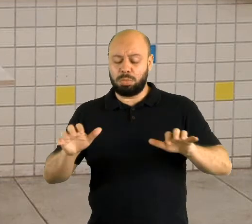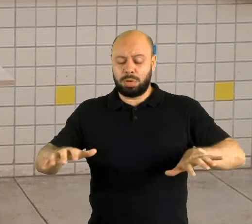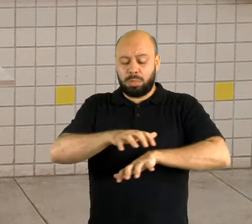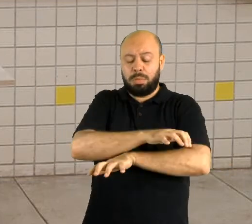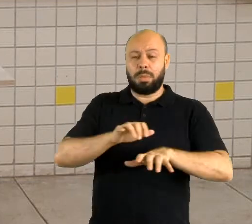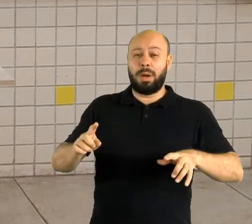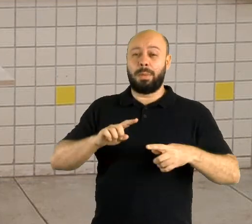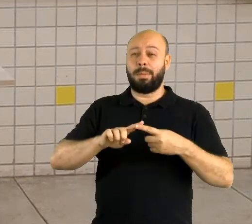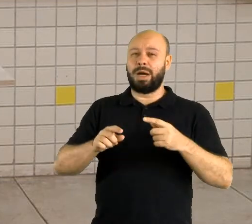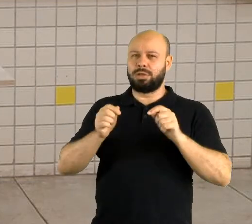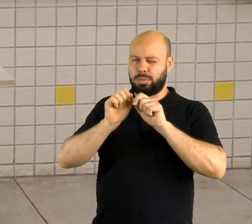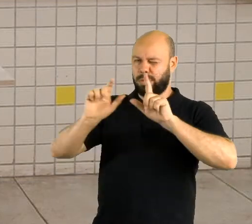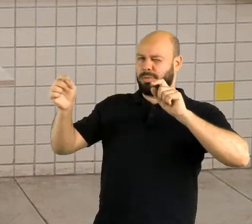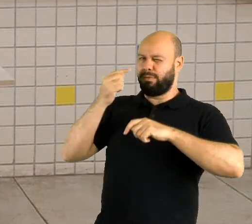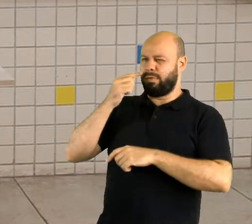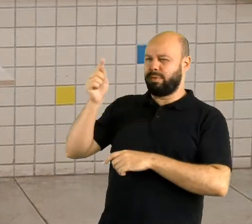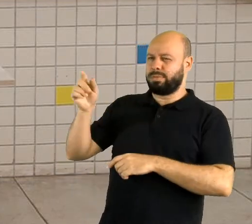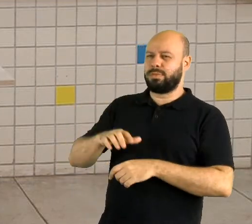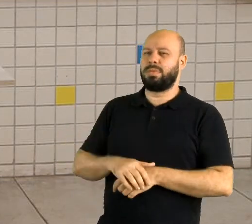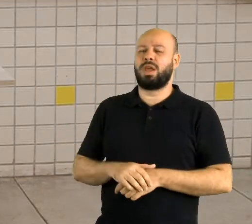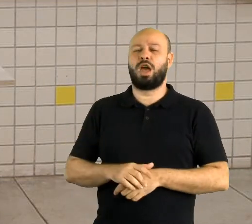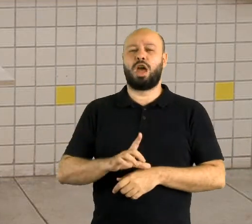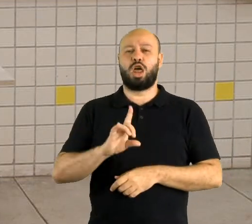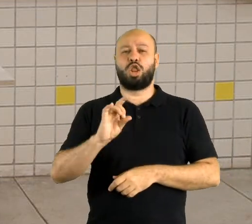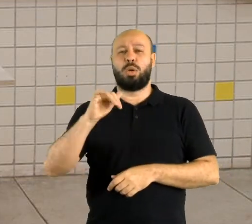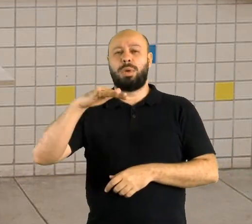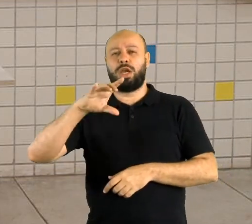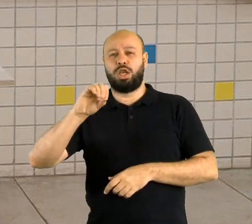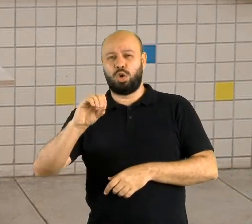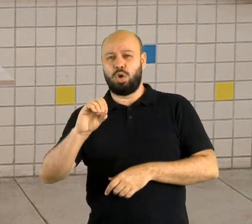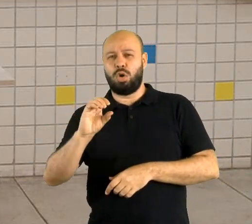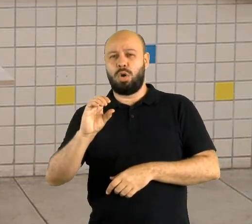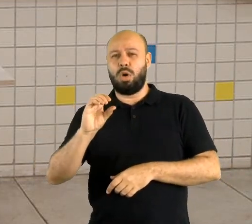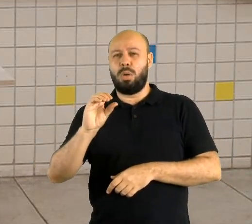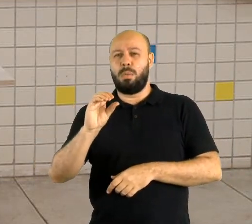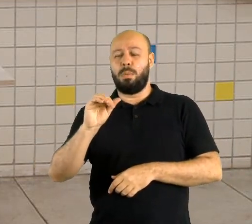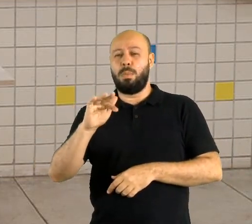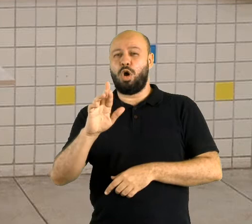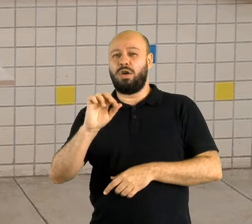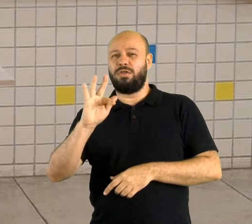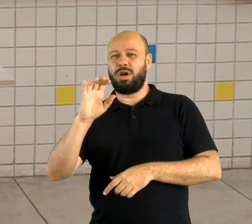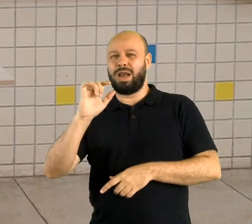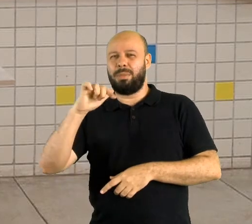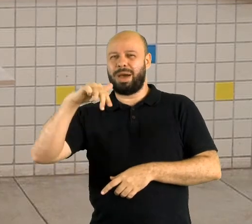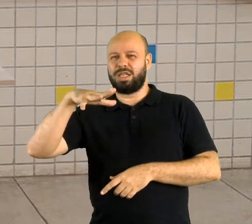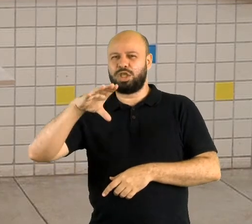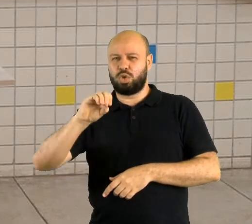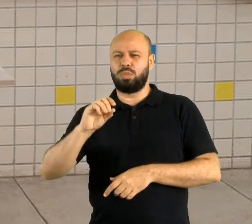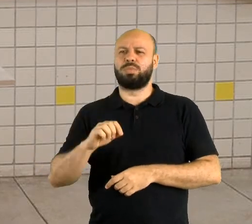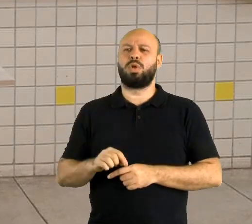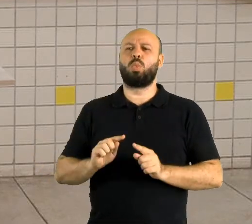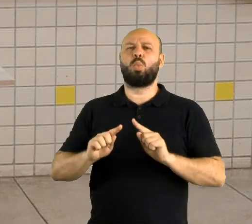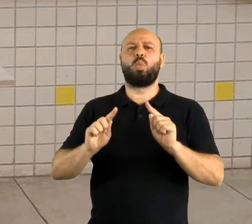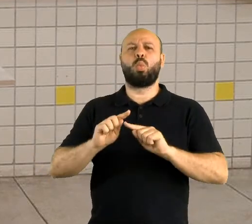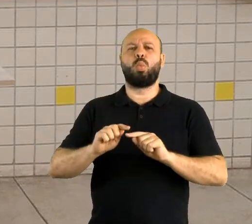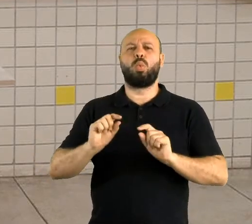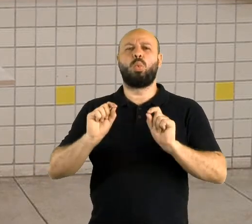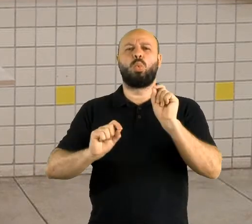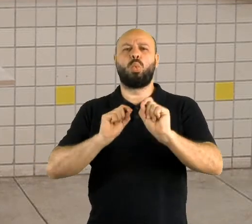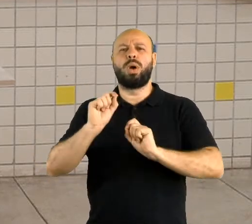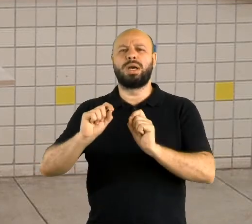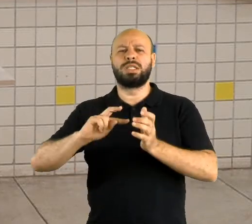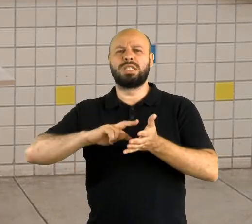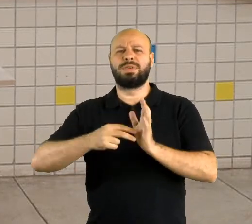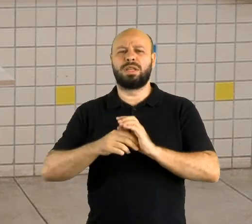coloca o slide aí para você ver. Domínio morfoclimático é a interação da vegetação, solo, clima e hidrografia. Já o